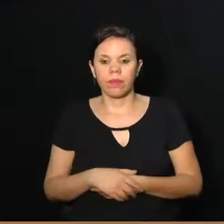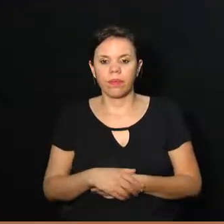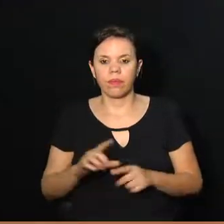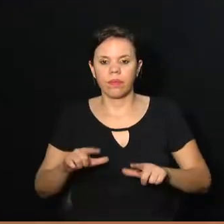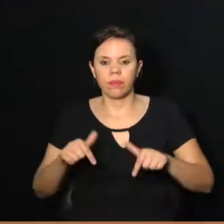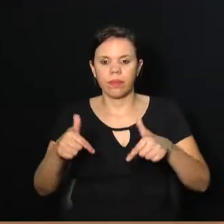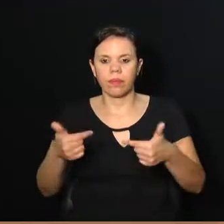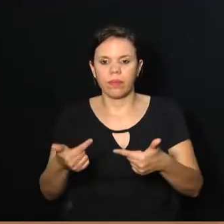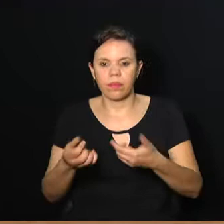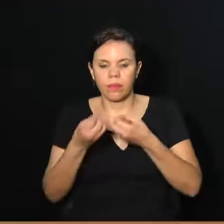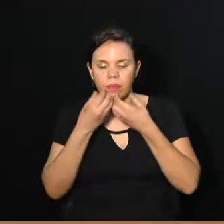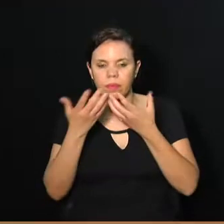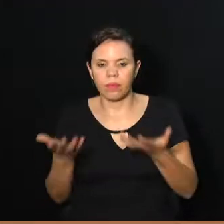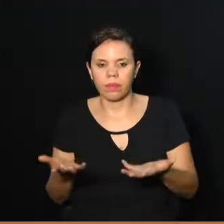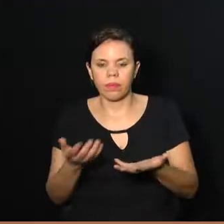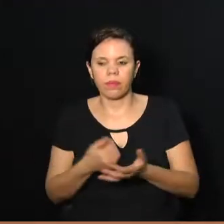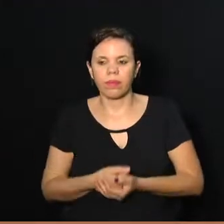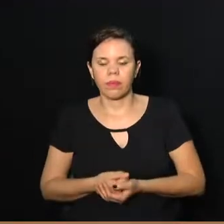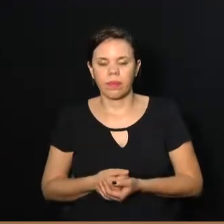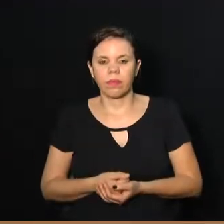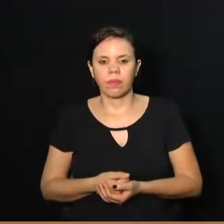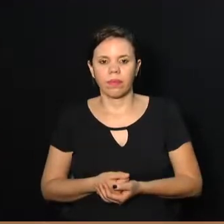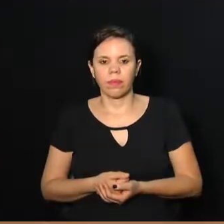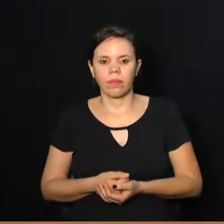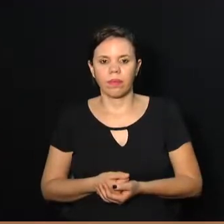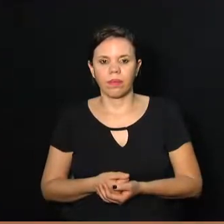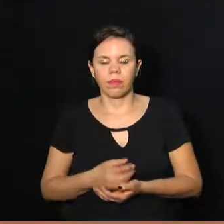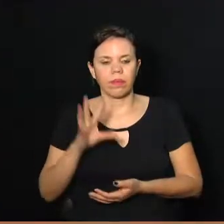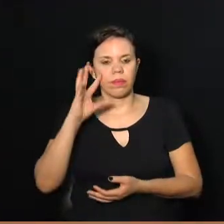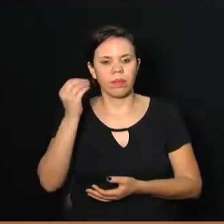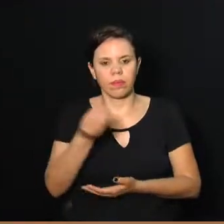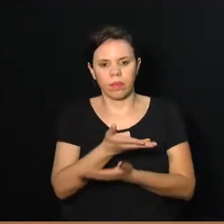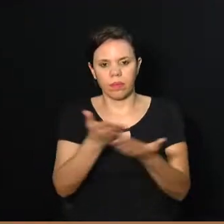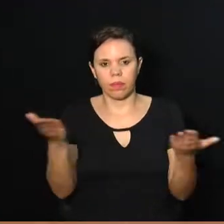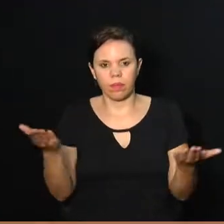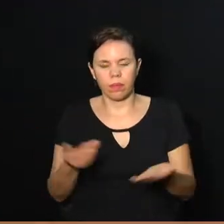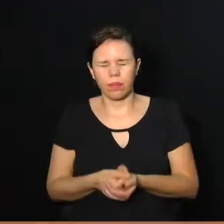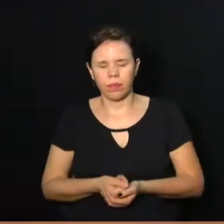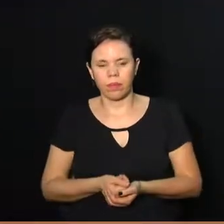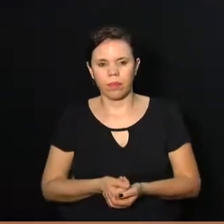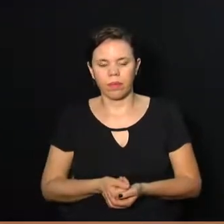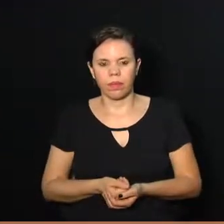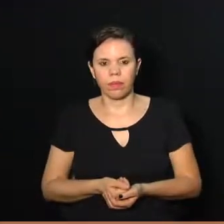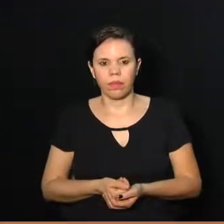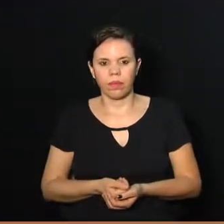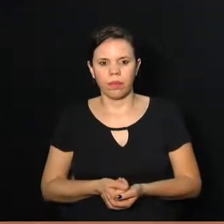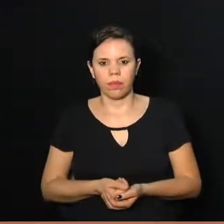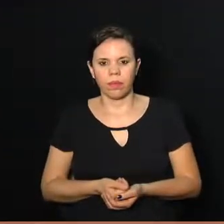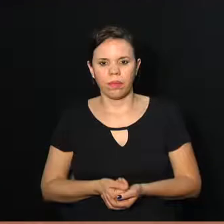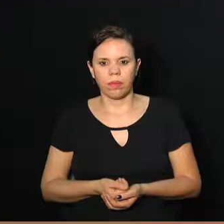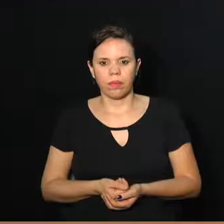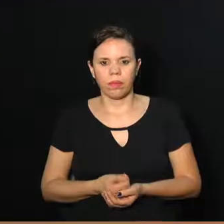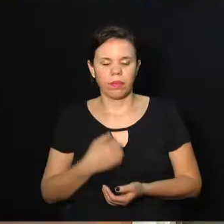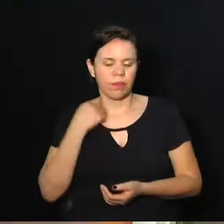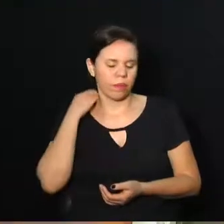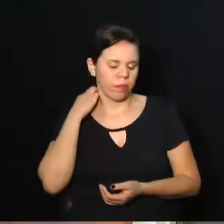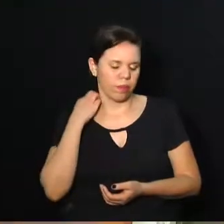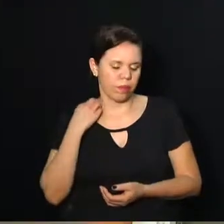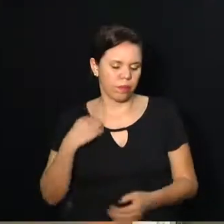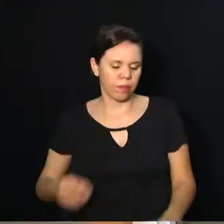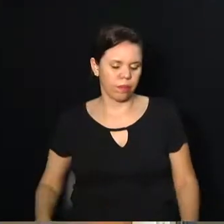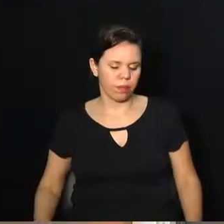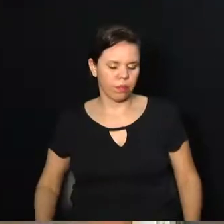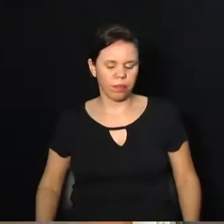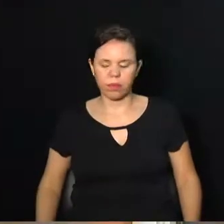minha abordagem e conhecimento de vocês. Tá? Pode ficar à vontade, se você precisar de